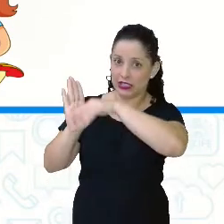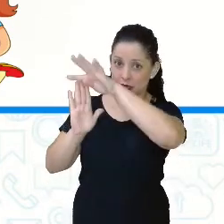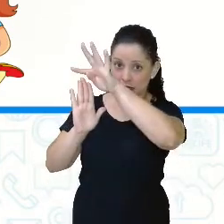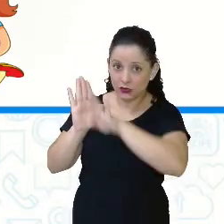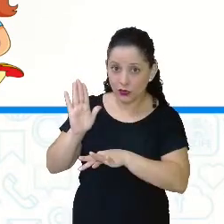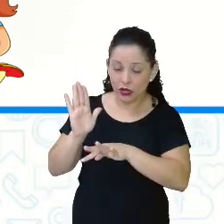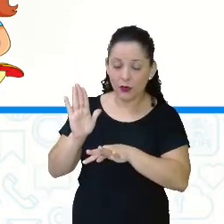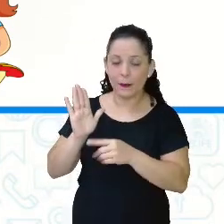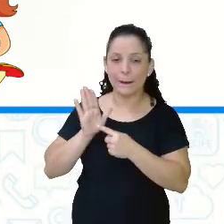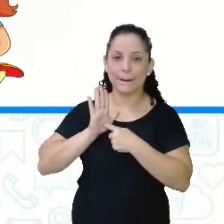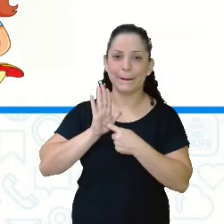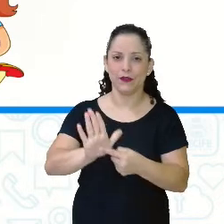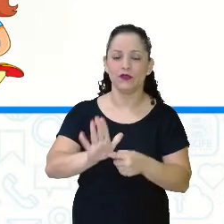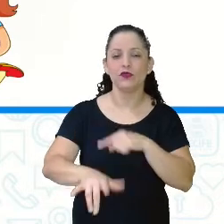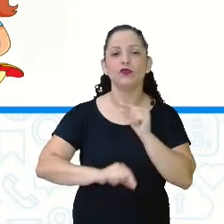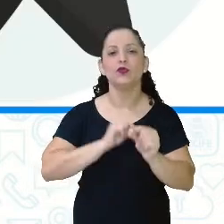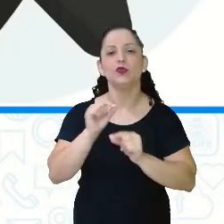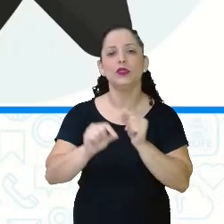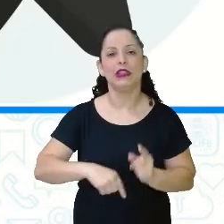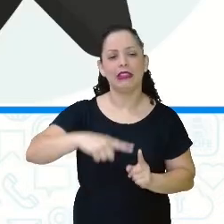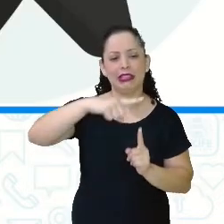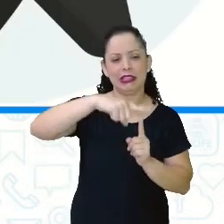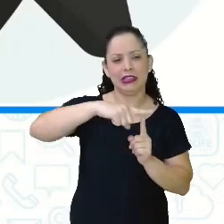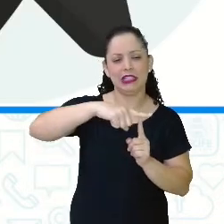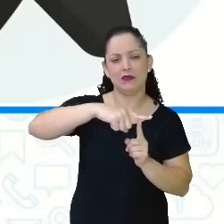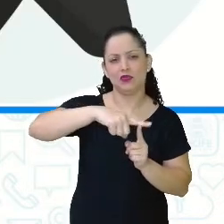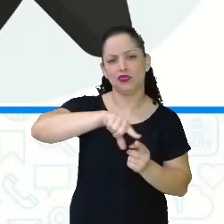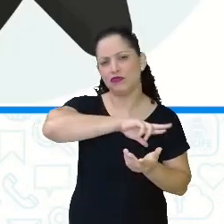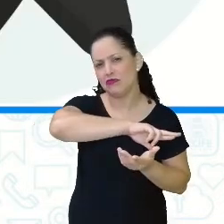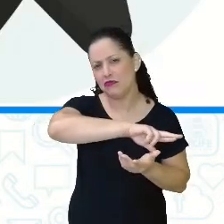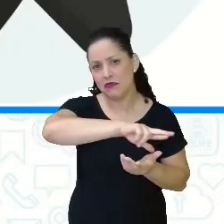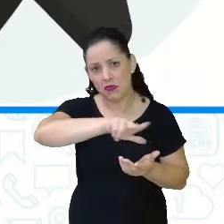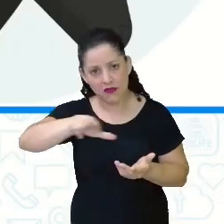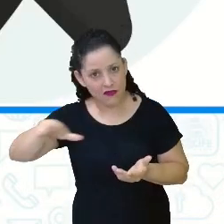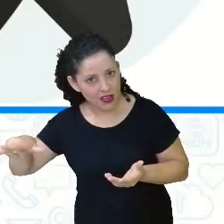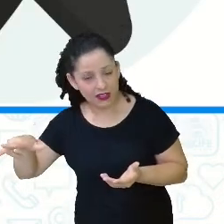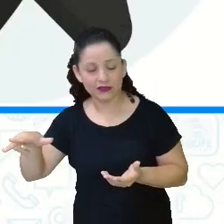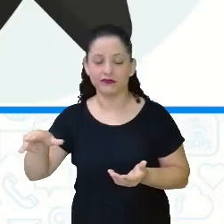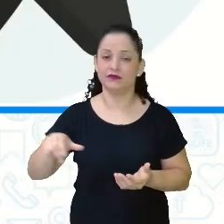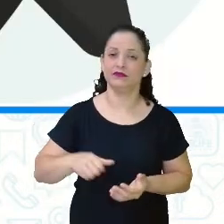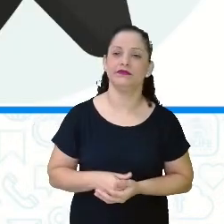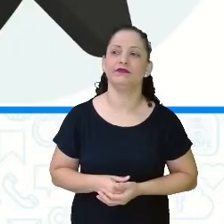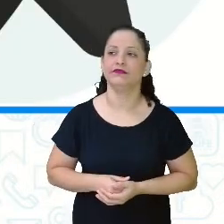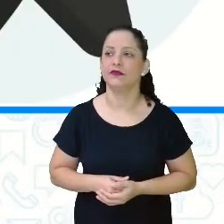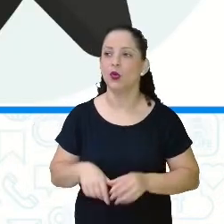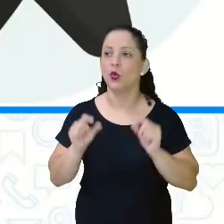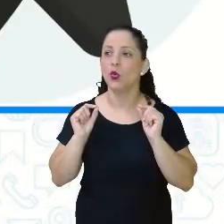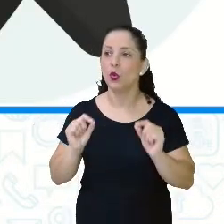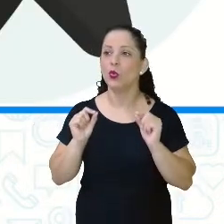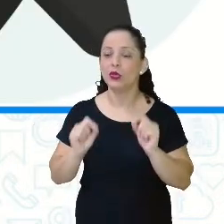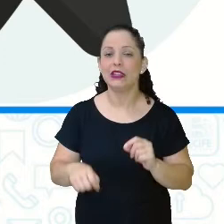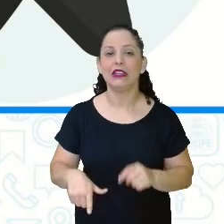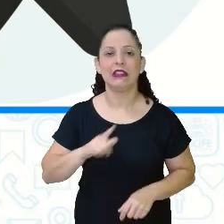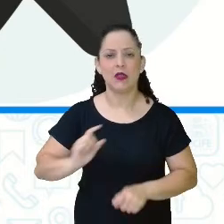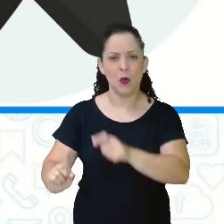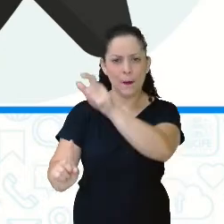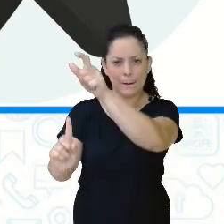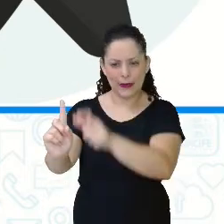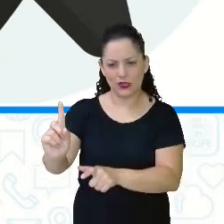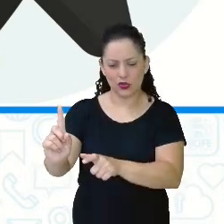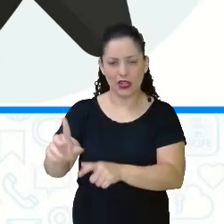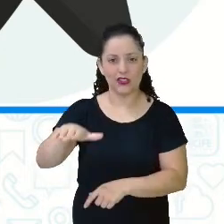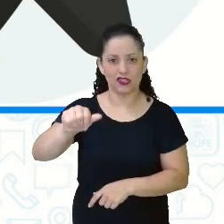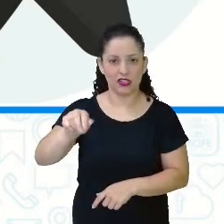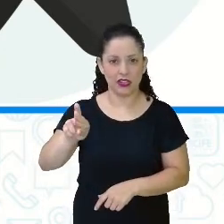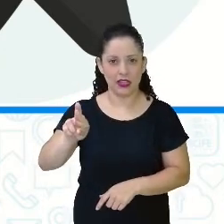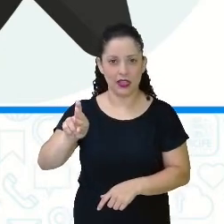normalmente aparecem os mesmos tipos de personagem em todos os contos. O agressor, quem seria esse personagem? É